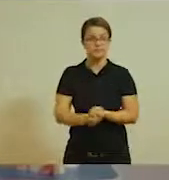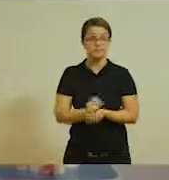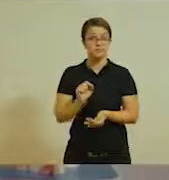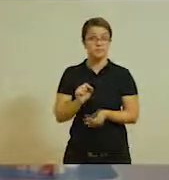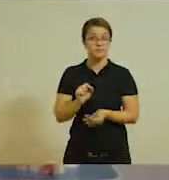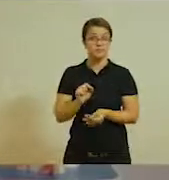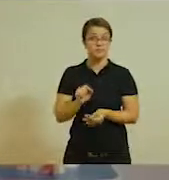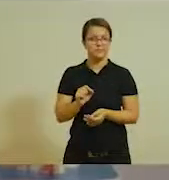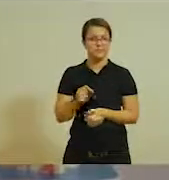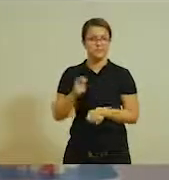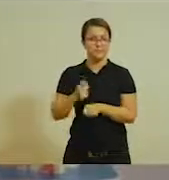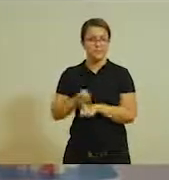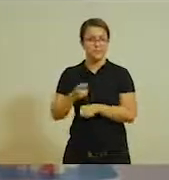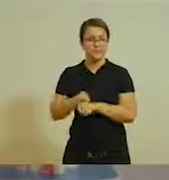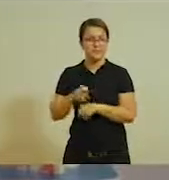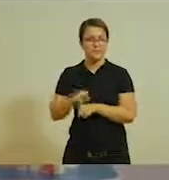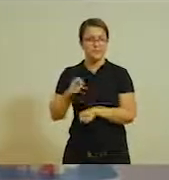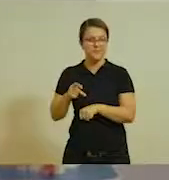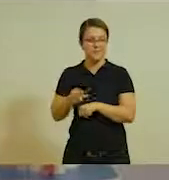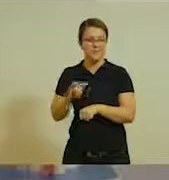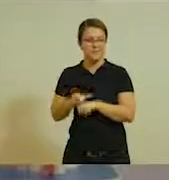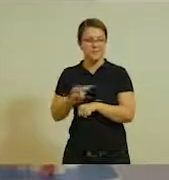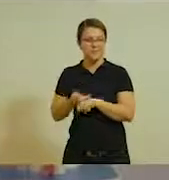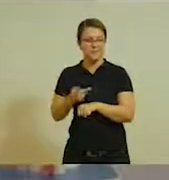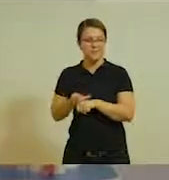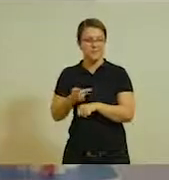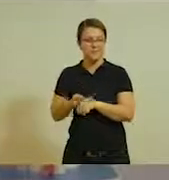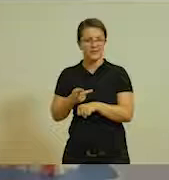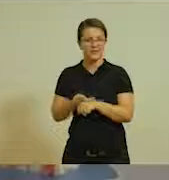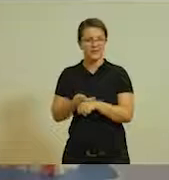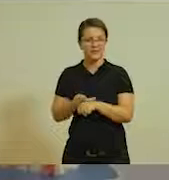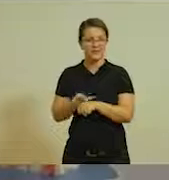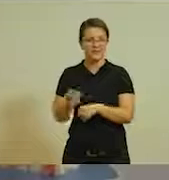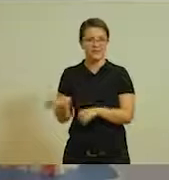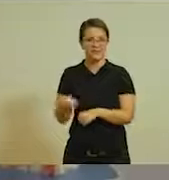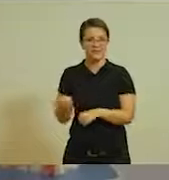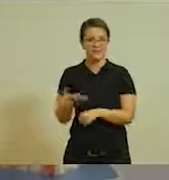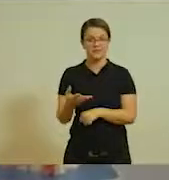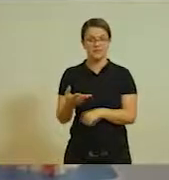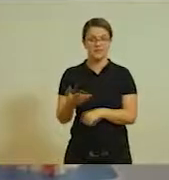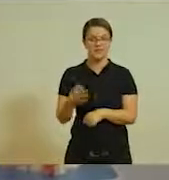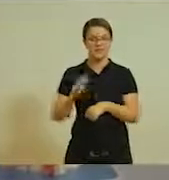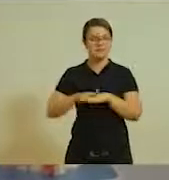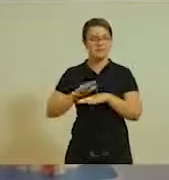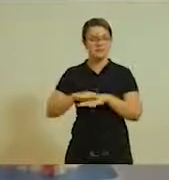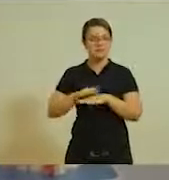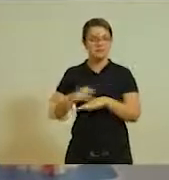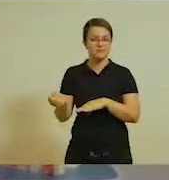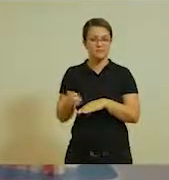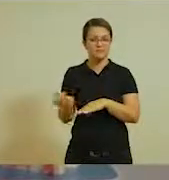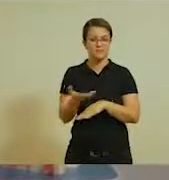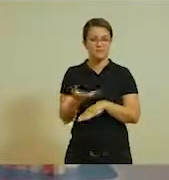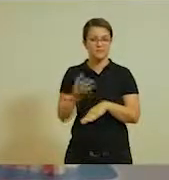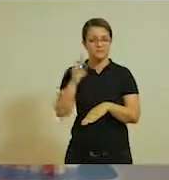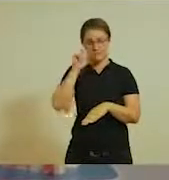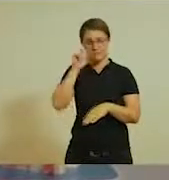uma pedrinha e confeccionar o dado, que está no próximo slide.